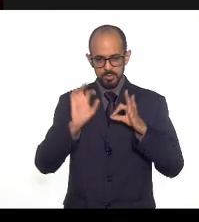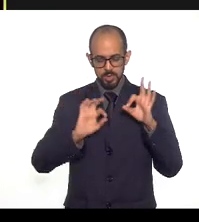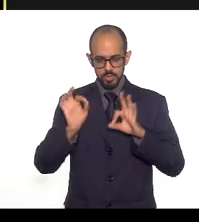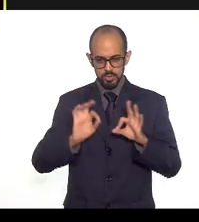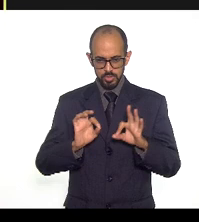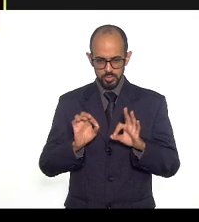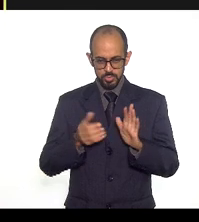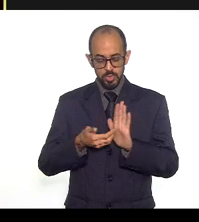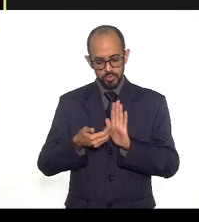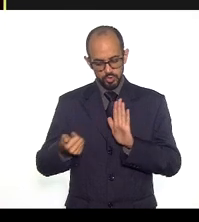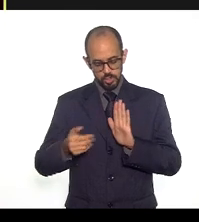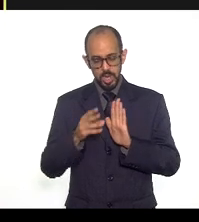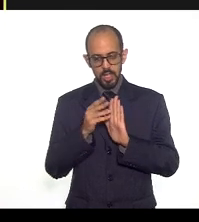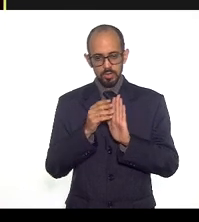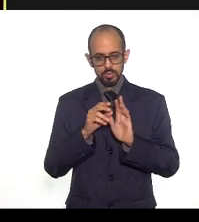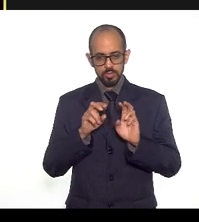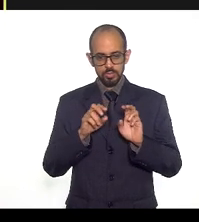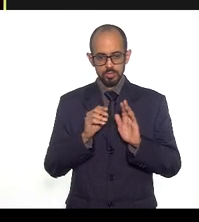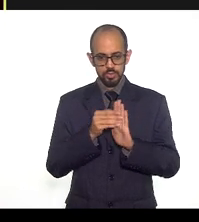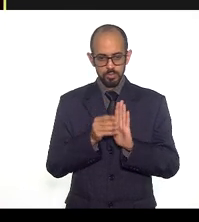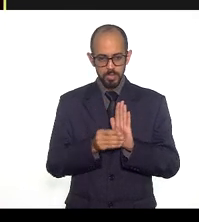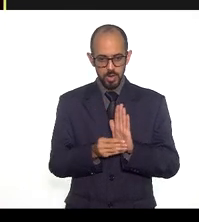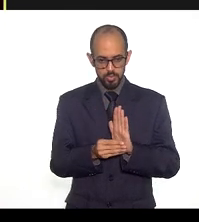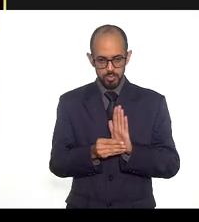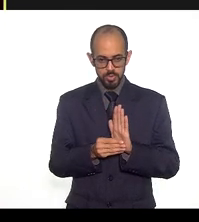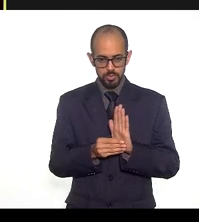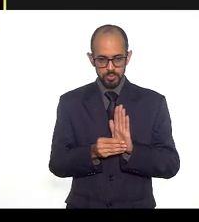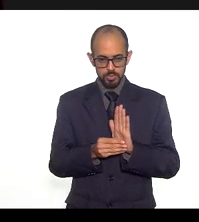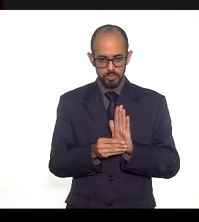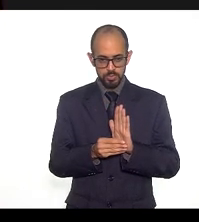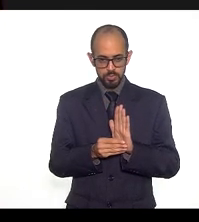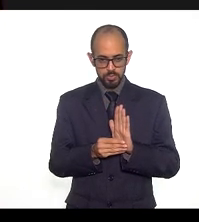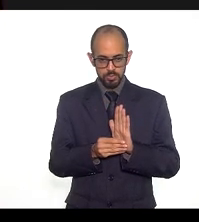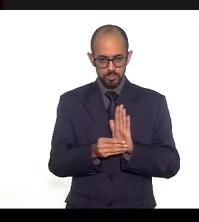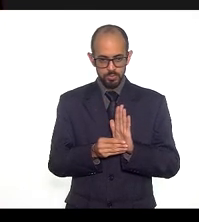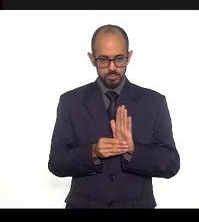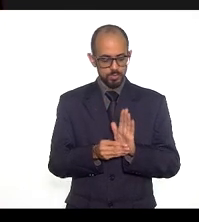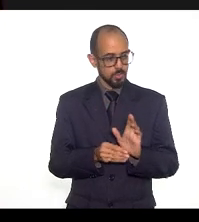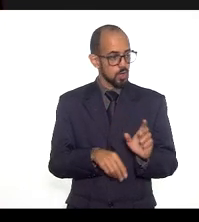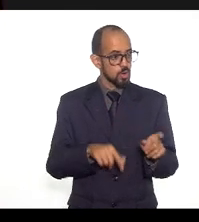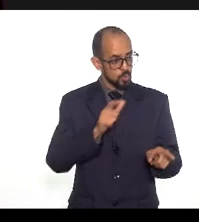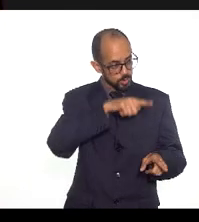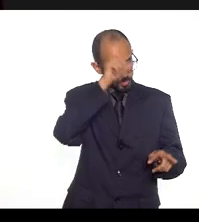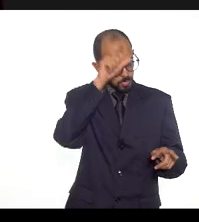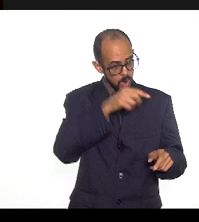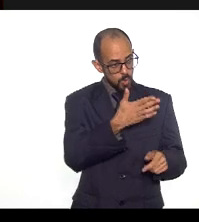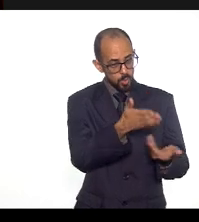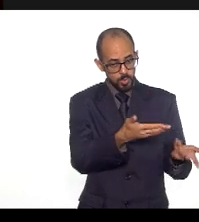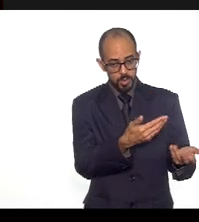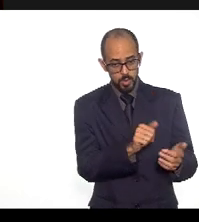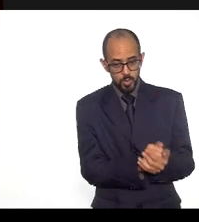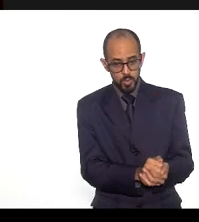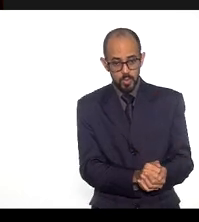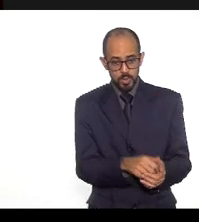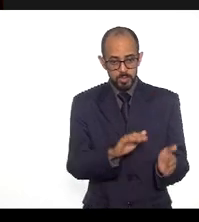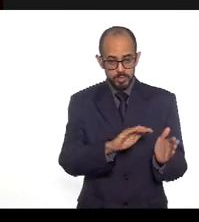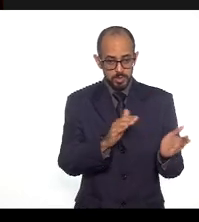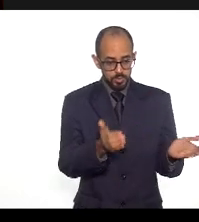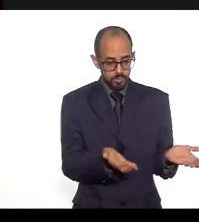Então, retirado de pauta. Uma sessão vista. A palavrinha mágica aí, Luiz Paulo, deveria ser um